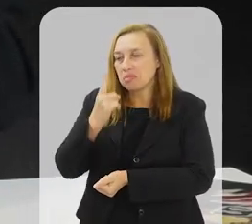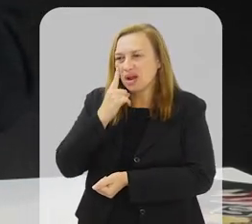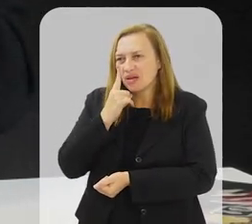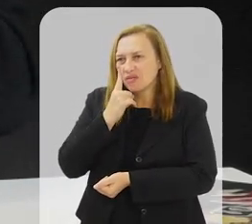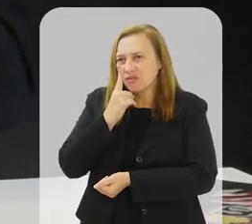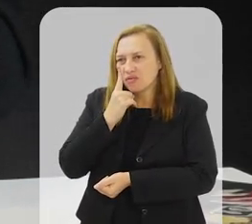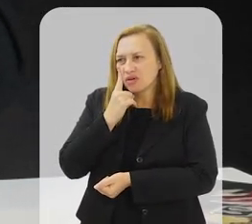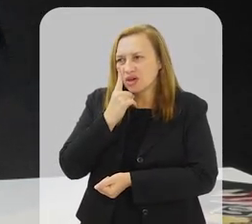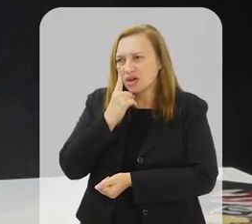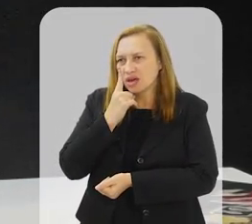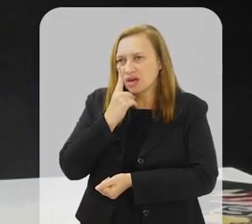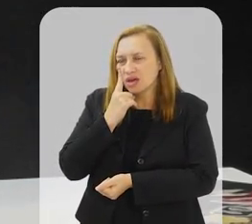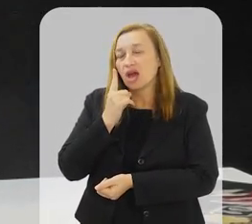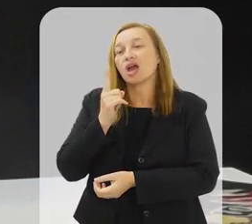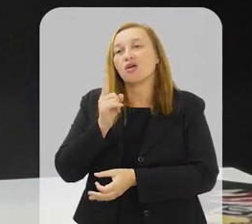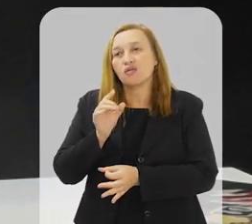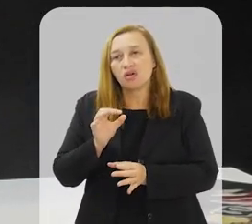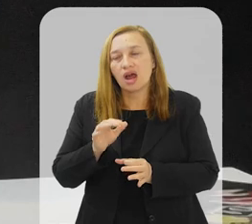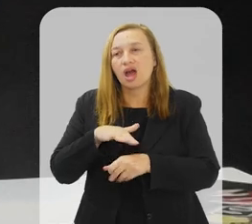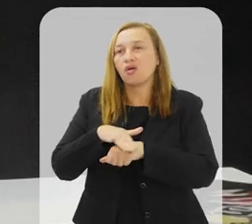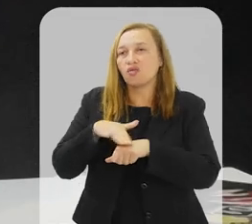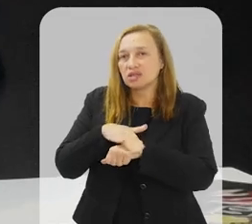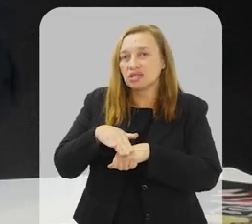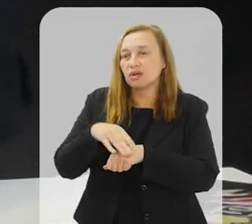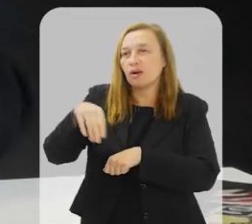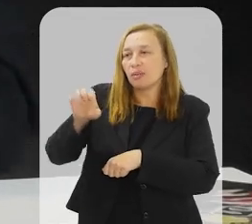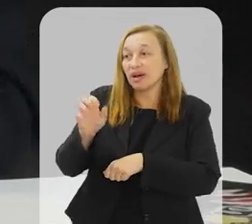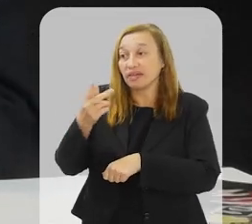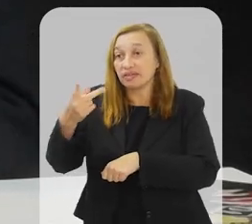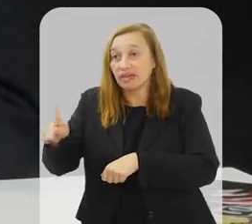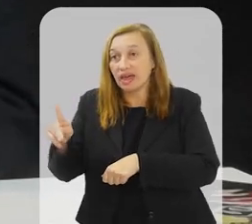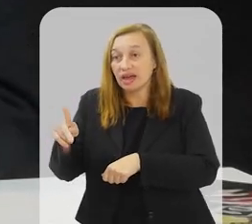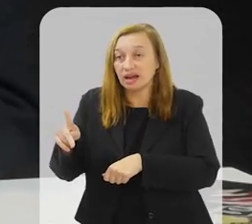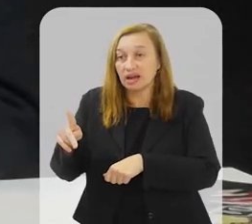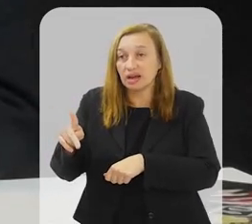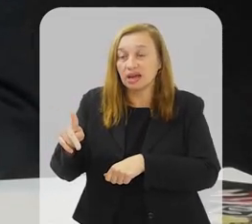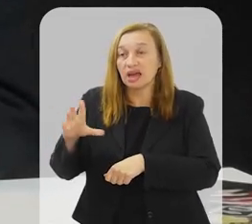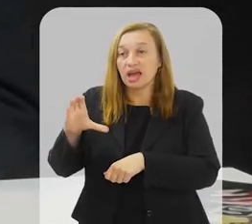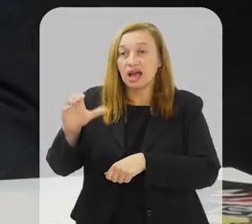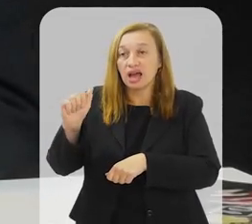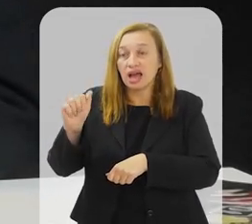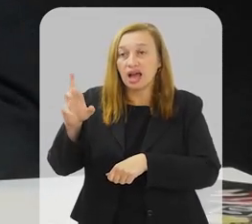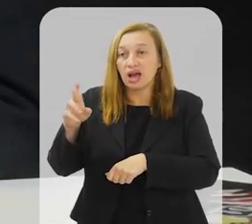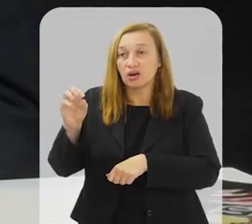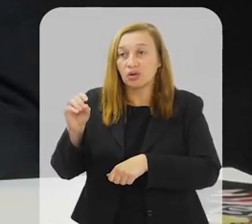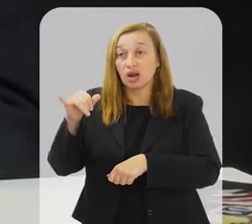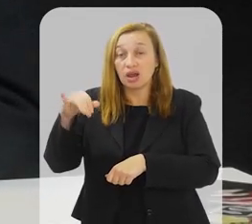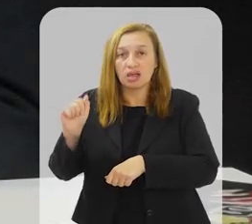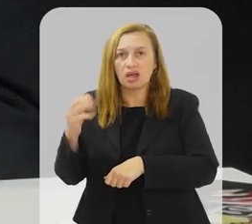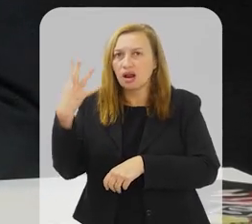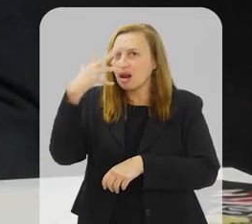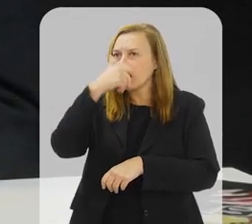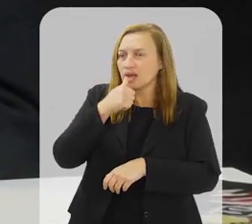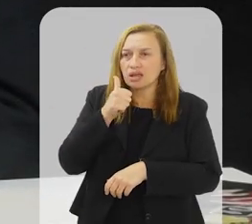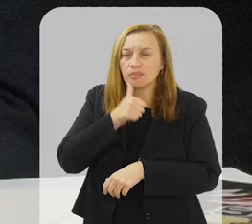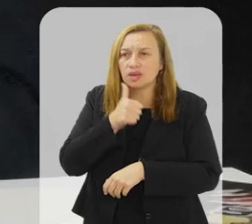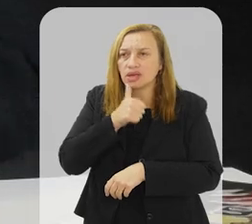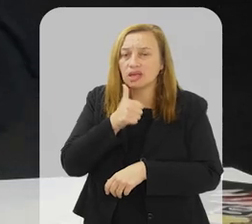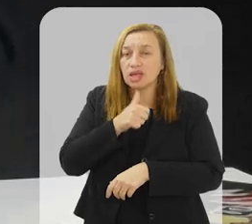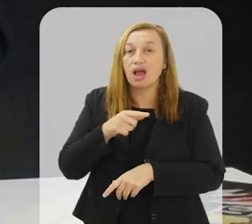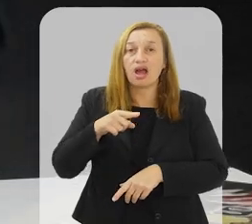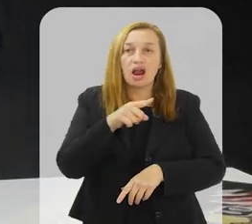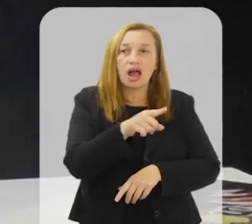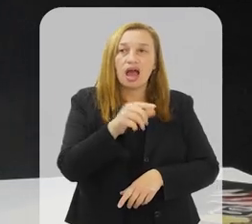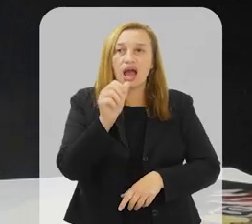falei não pera aí vamos achar alguém que fui por fora consegui conversar com a mãe e com o Sérgio Costa também a Carolina é uma menina linda e quando